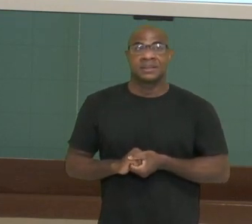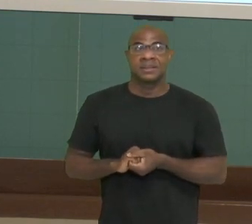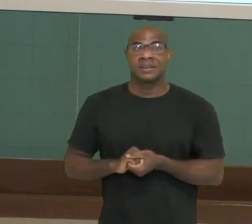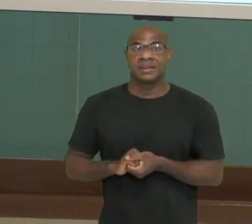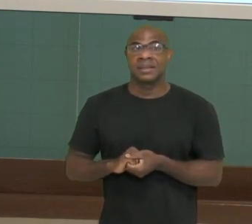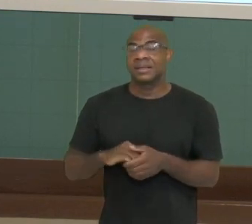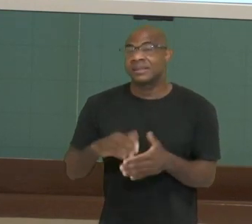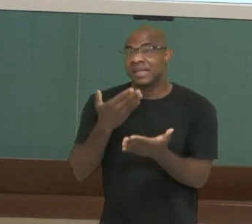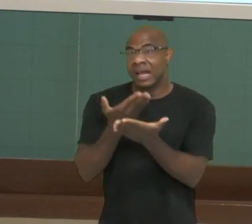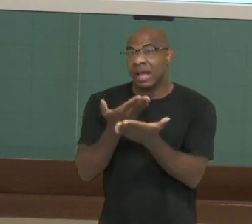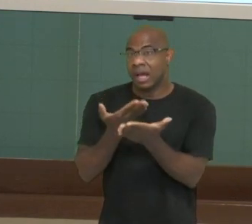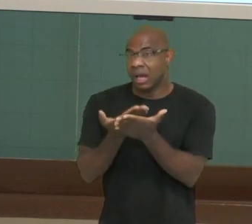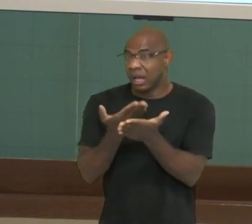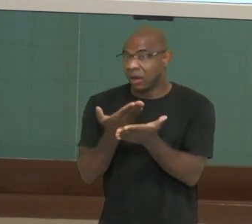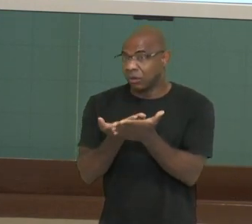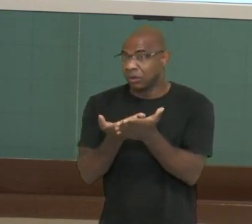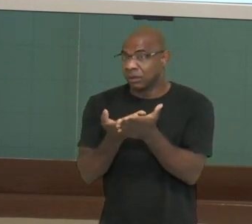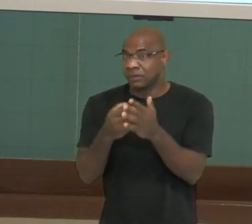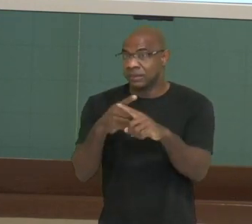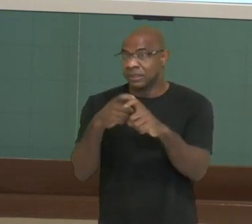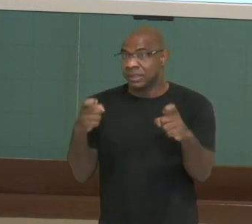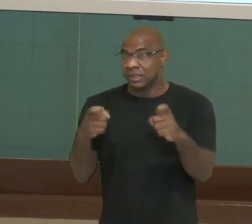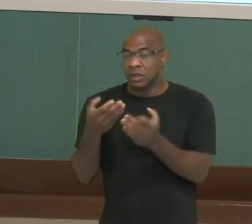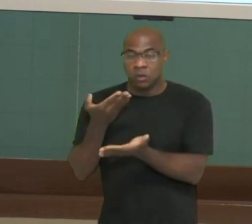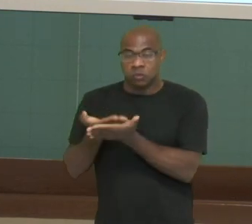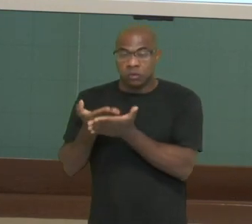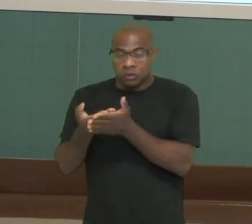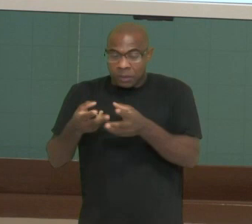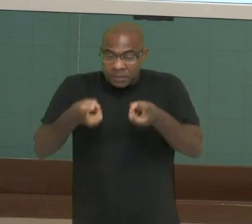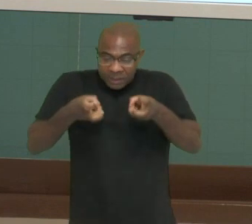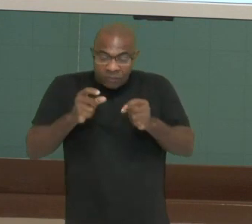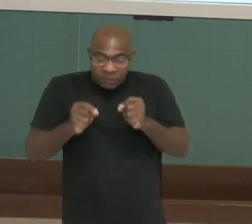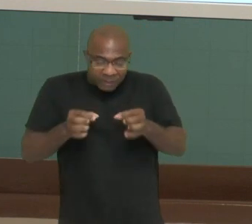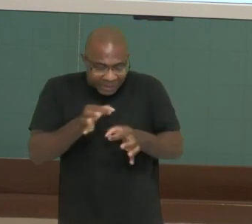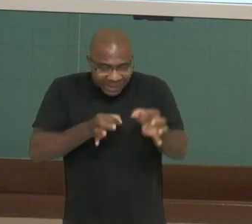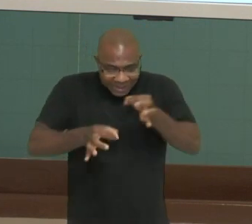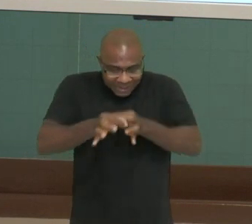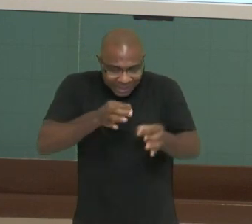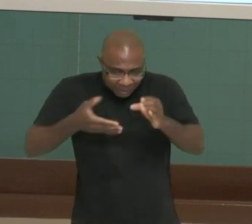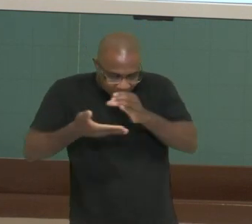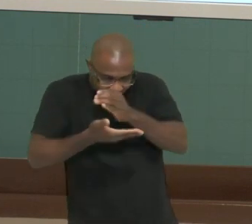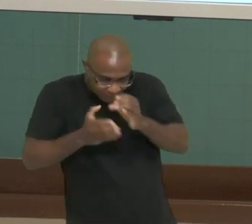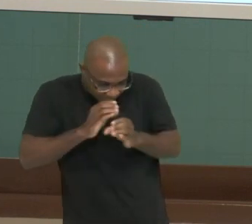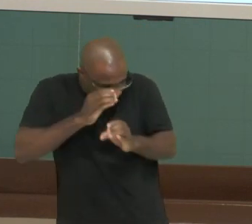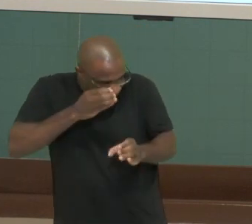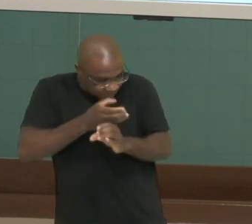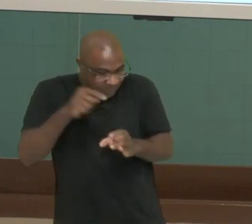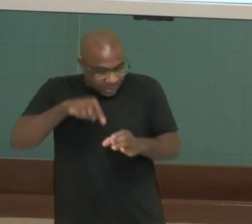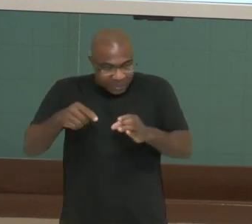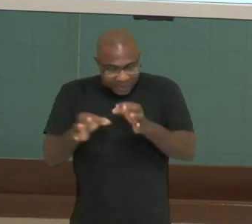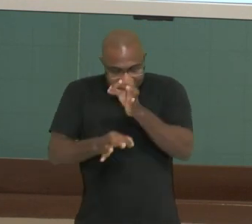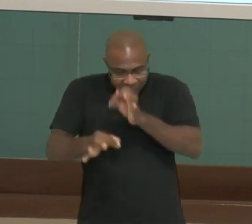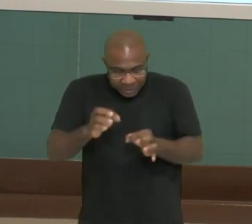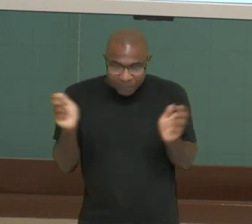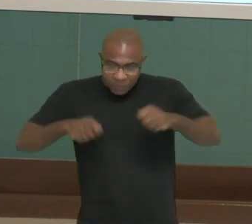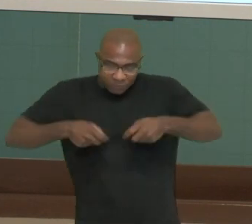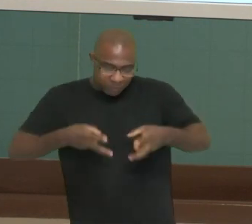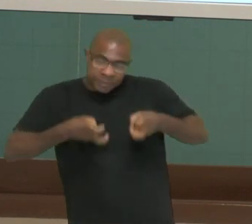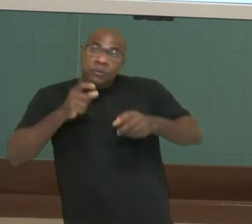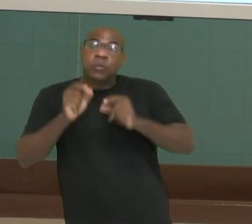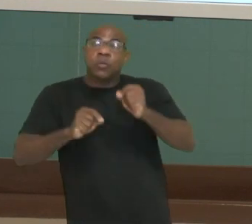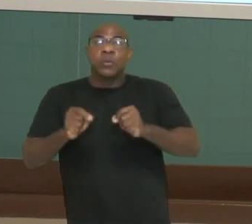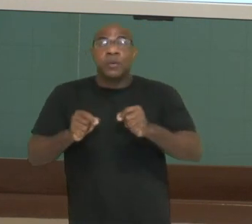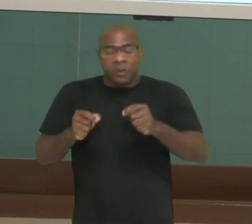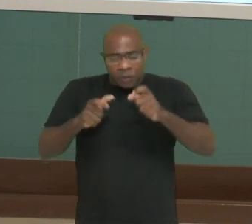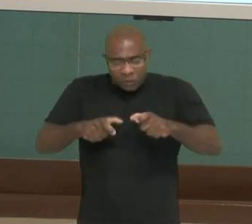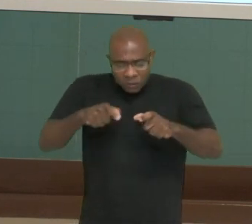Em uma aula de ciências, um estudante observava uma célula ao microscópio. Nesta célula, era possível verificar uma região